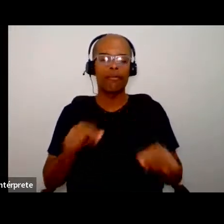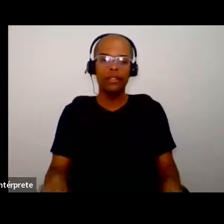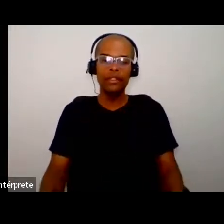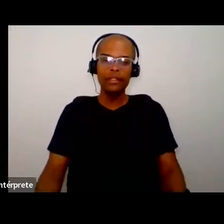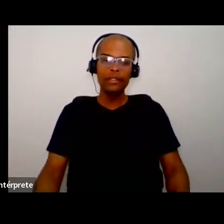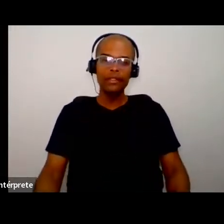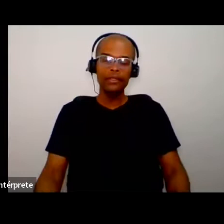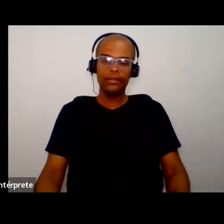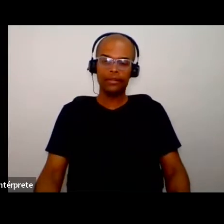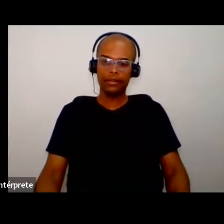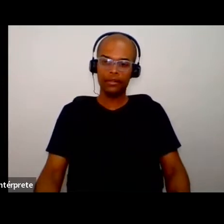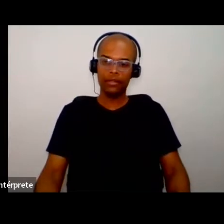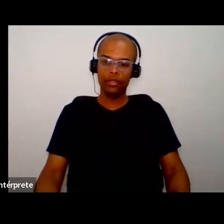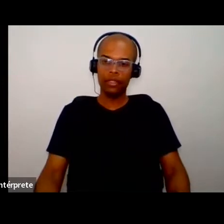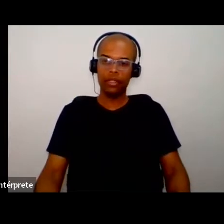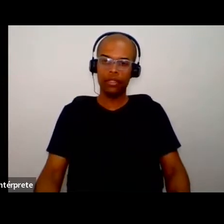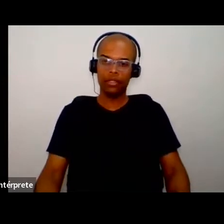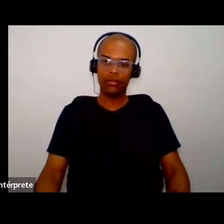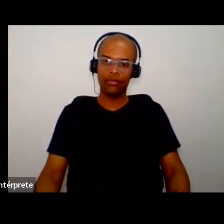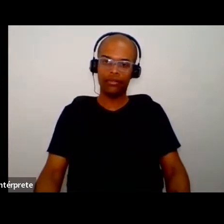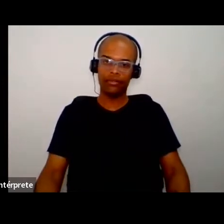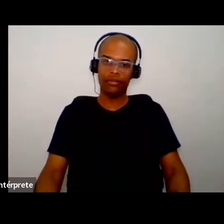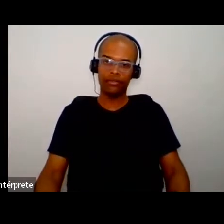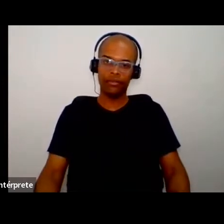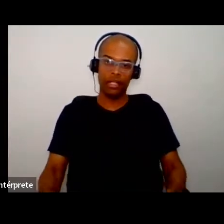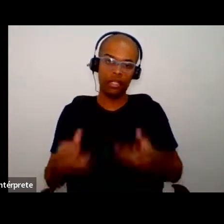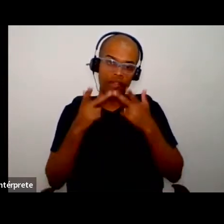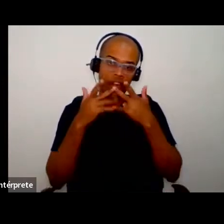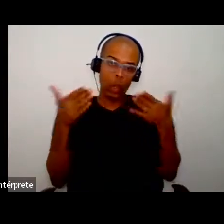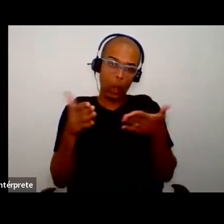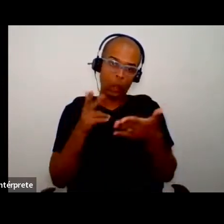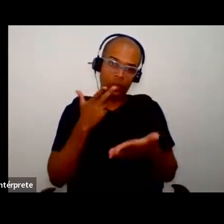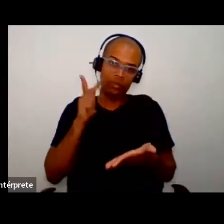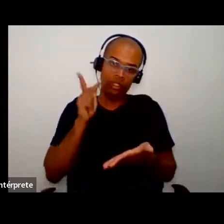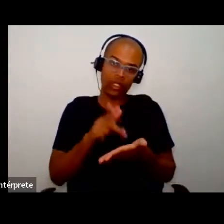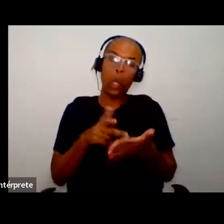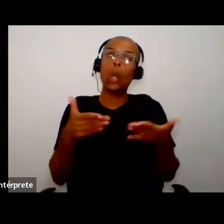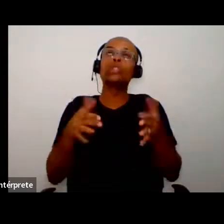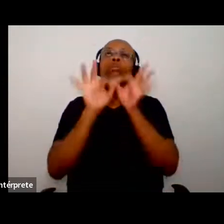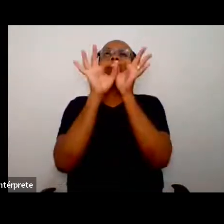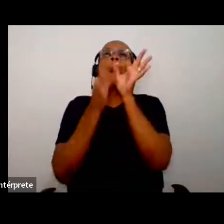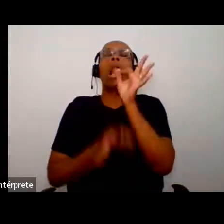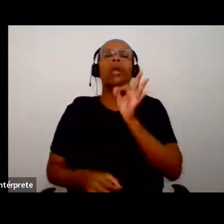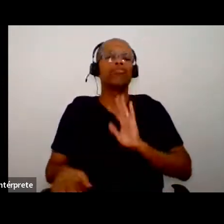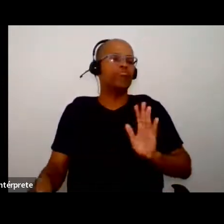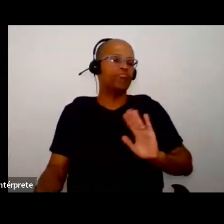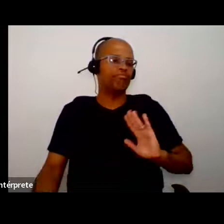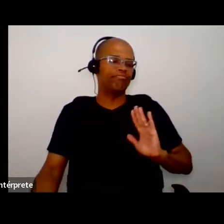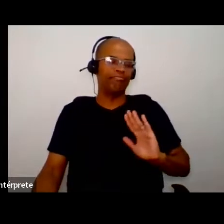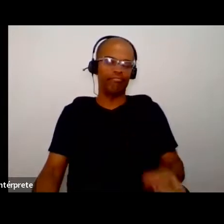Então, na verdade, é isso que eu tinha a dizer aqui hoje. Eu não quis falar muito, porque, na verdade,